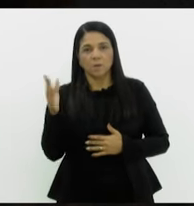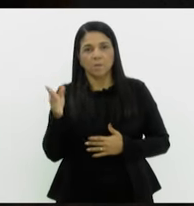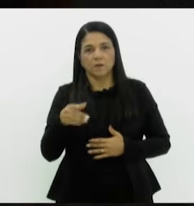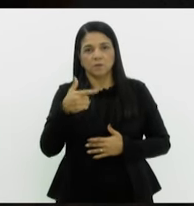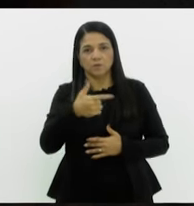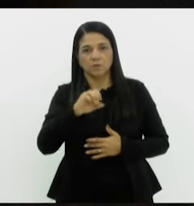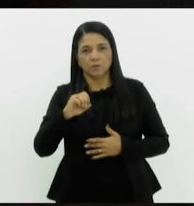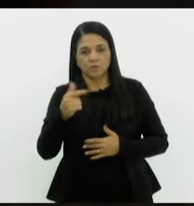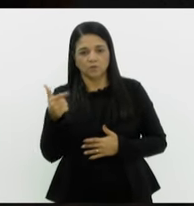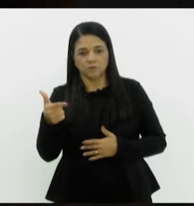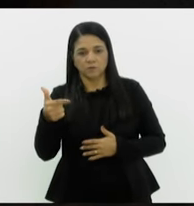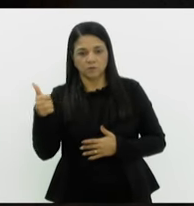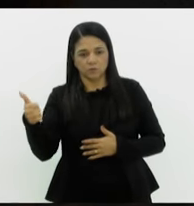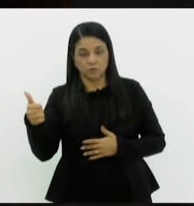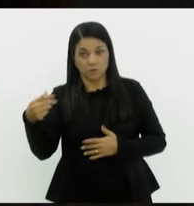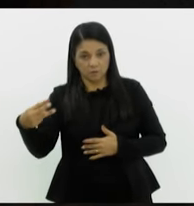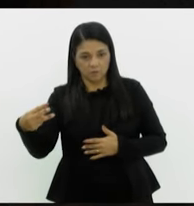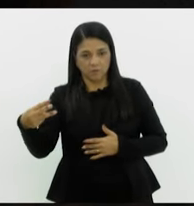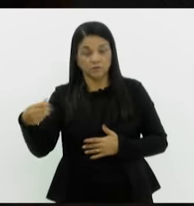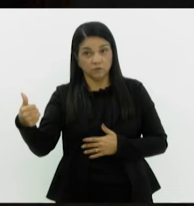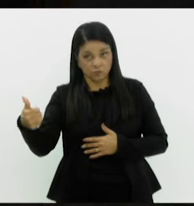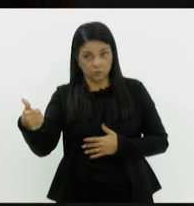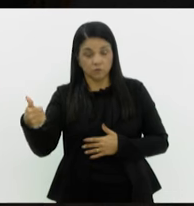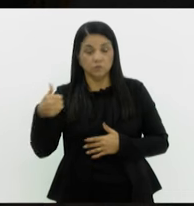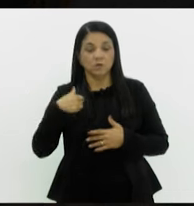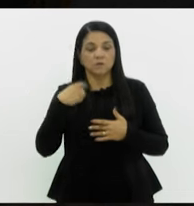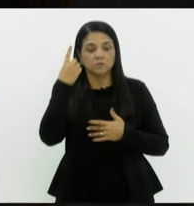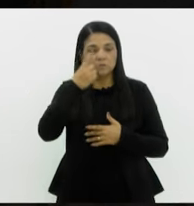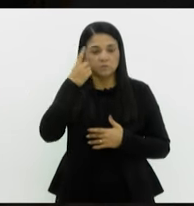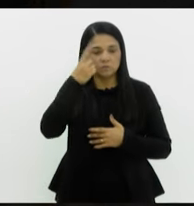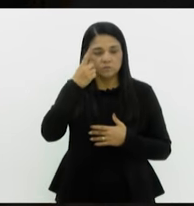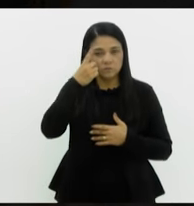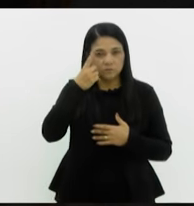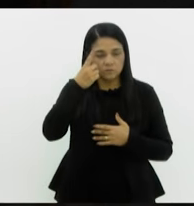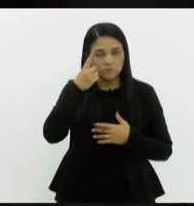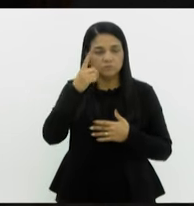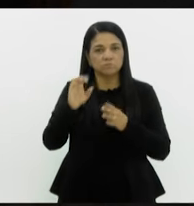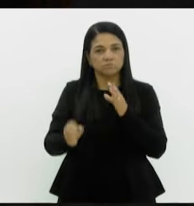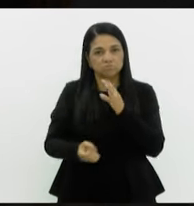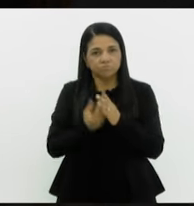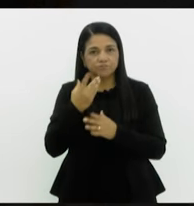3291/2021, de autoria, deputado Fred Pacheco, que altera a lei